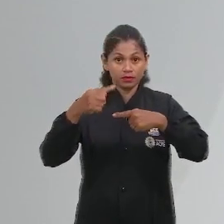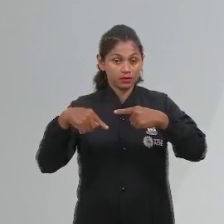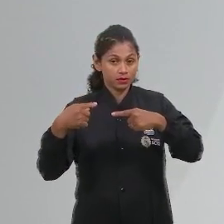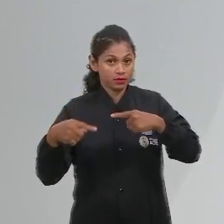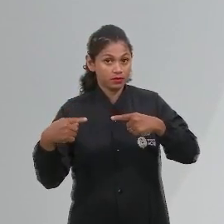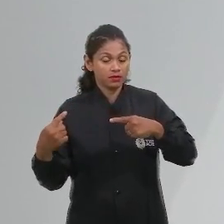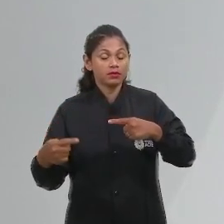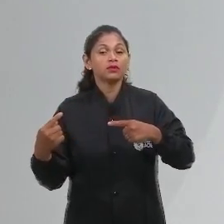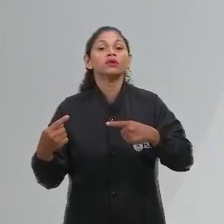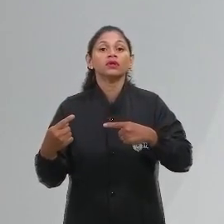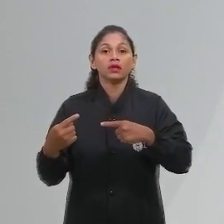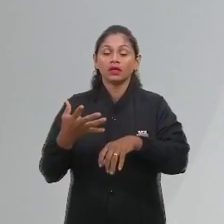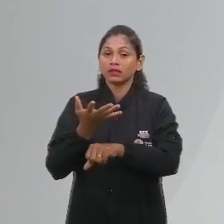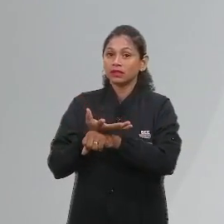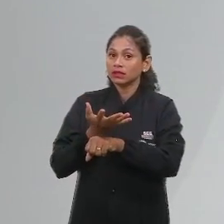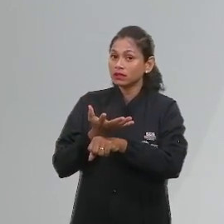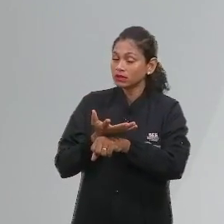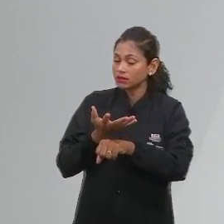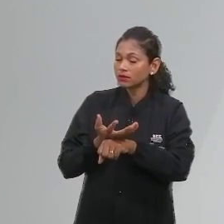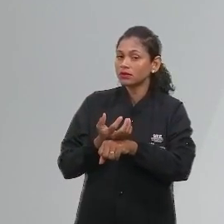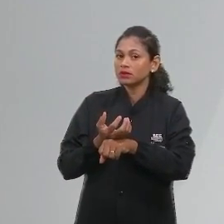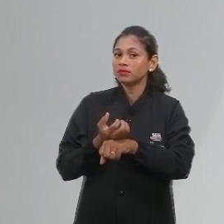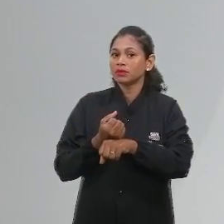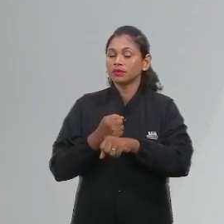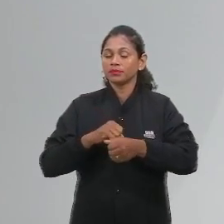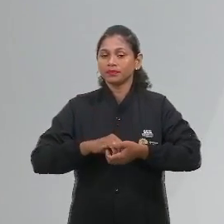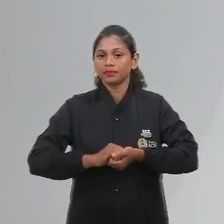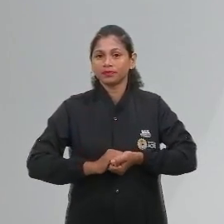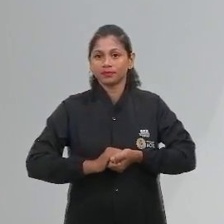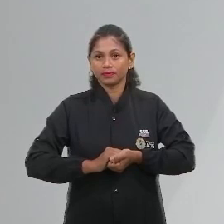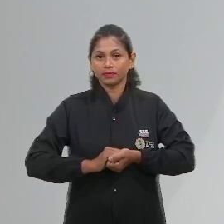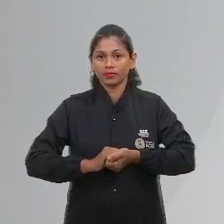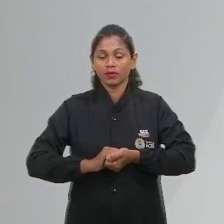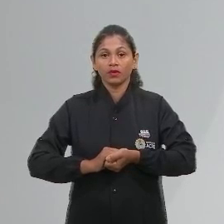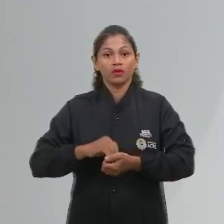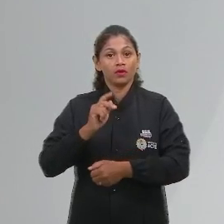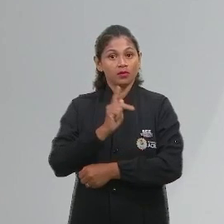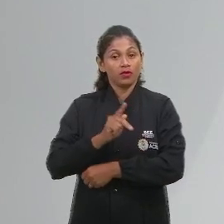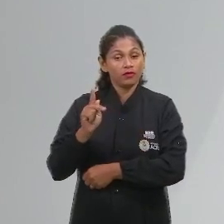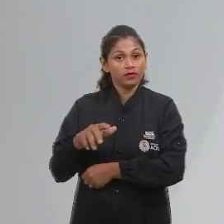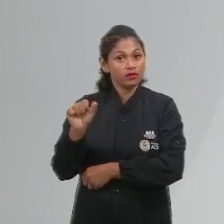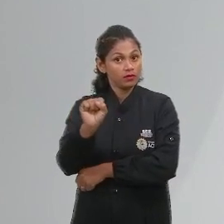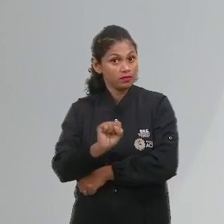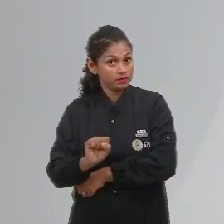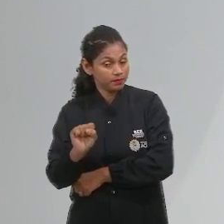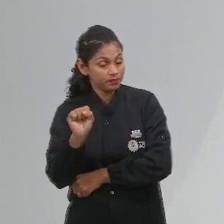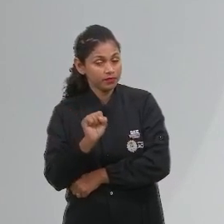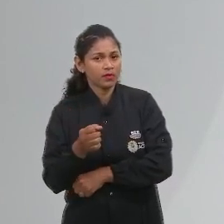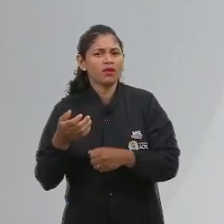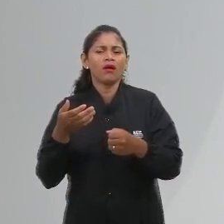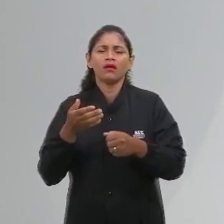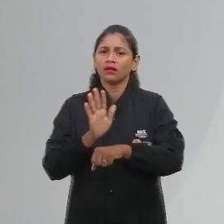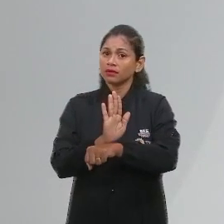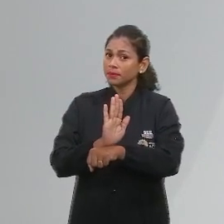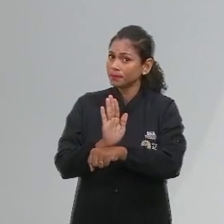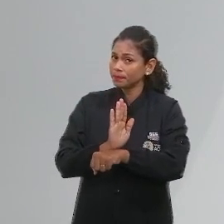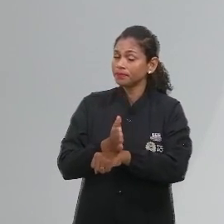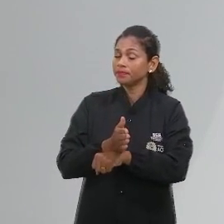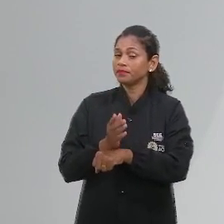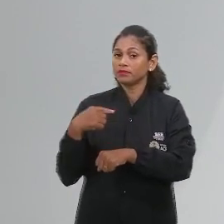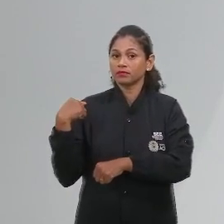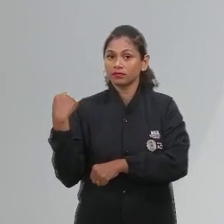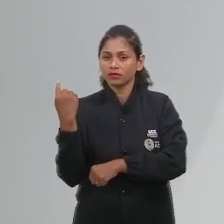Ciências Sociais e Humanas Aplicadas. Eu sou o professor de Sociologia e nesta videoaula nós